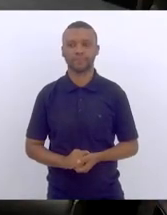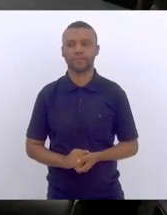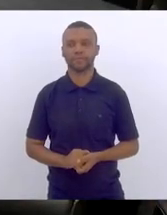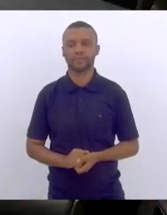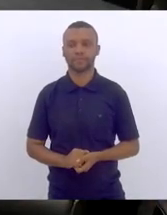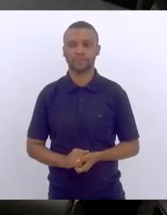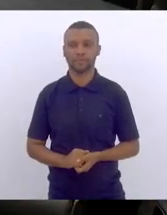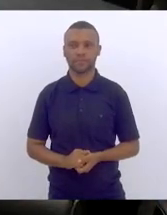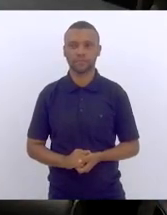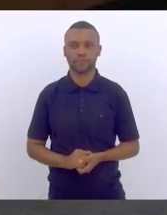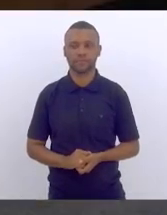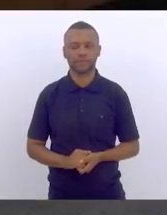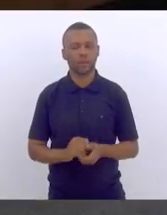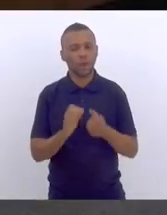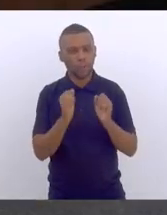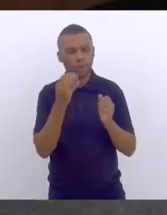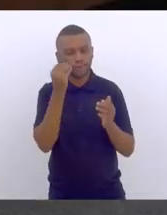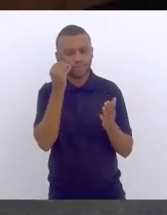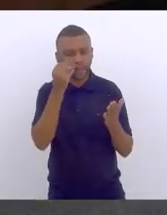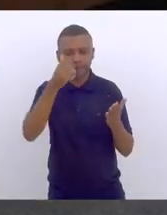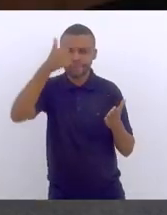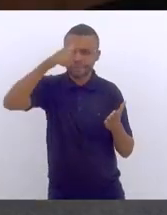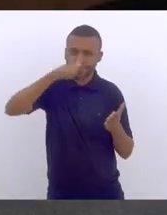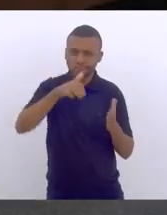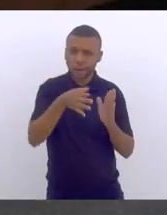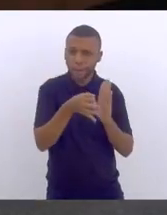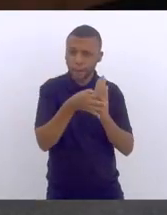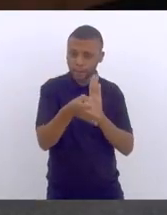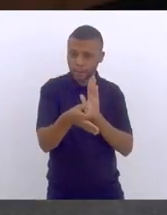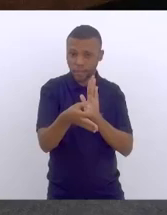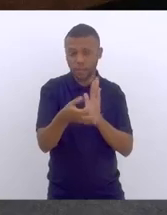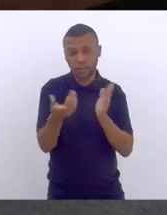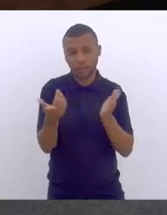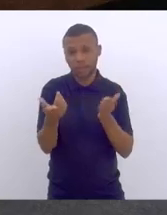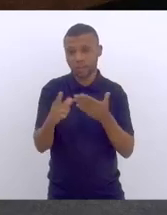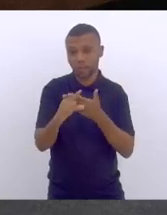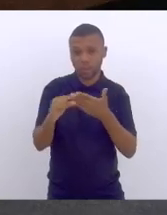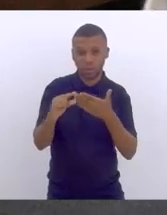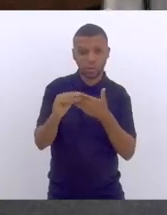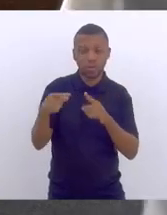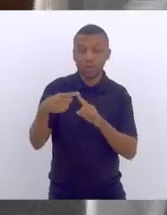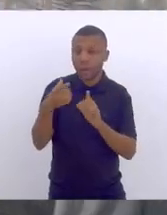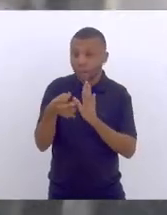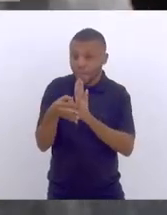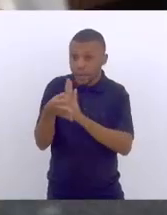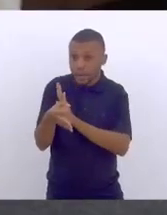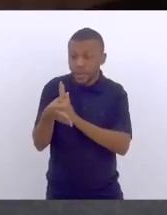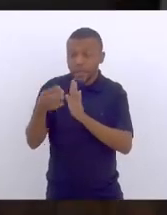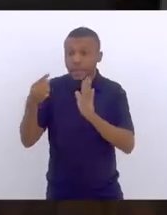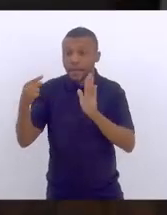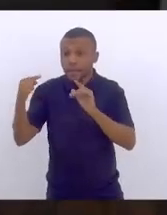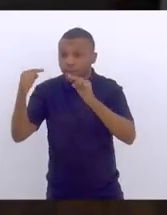Senhor presidente, eu posso ler o parecer mesmo sendo autor, porque o parecer é do acordo, não é do... Ok.